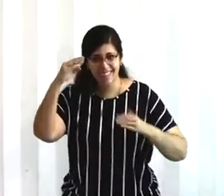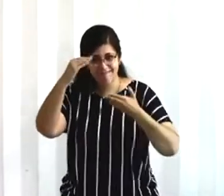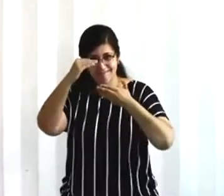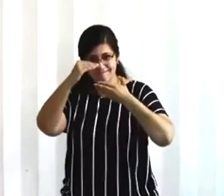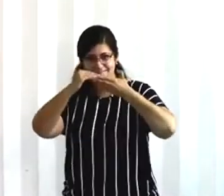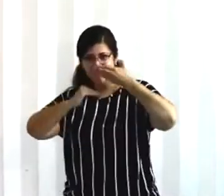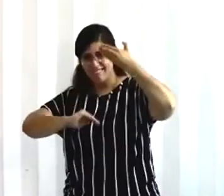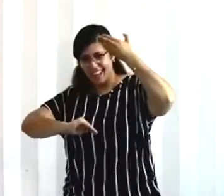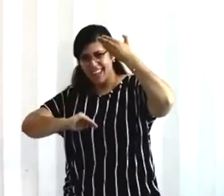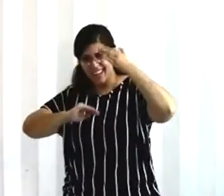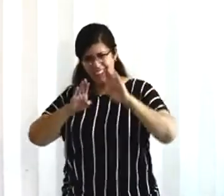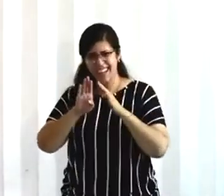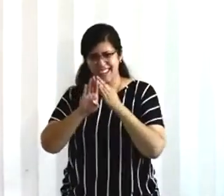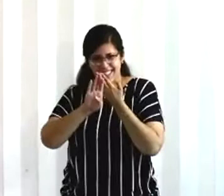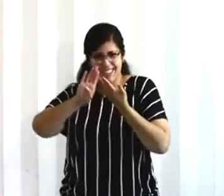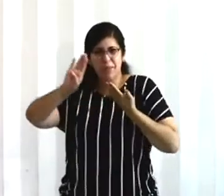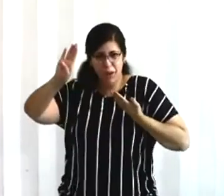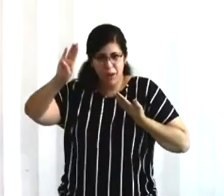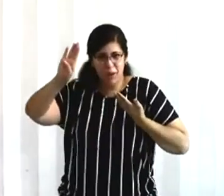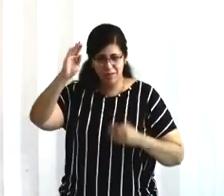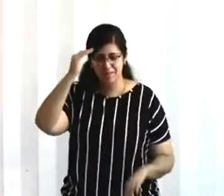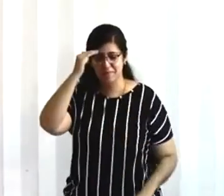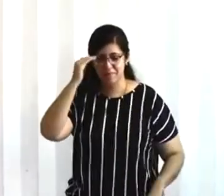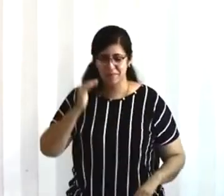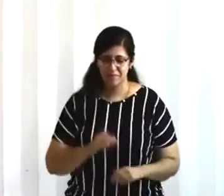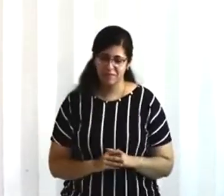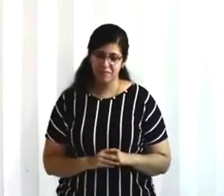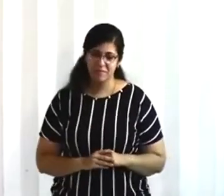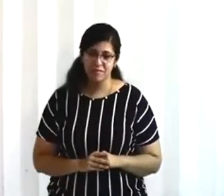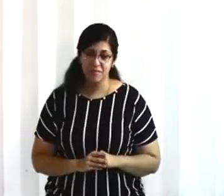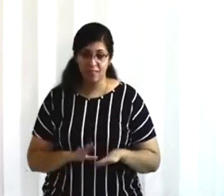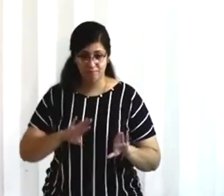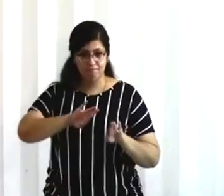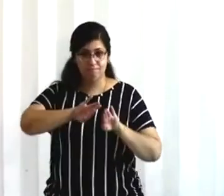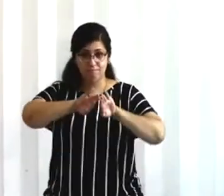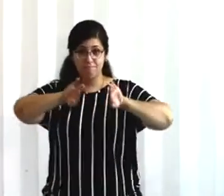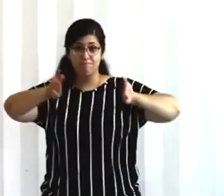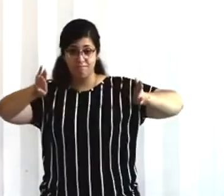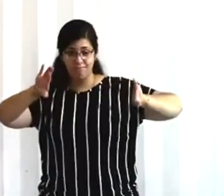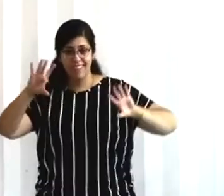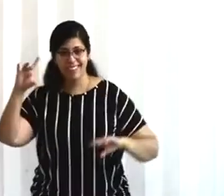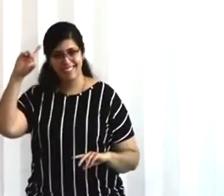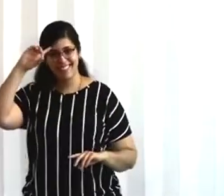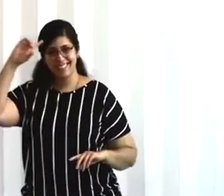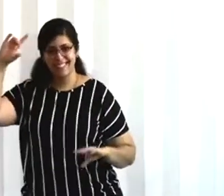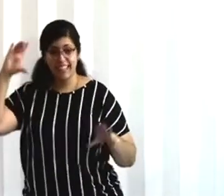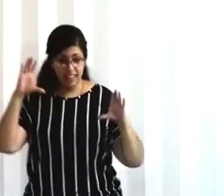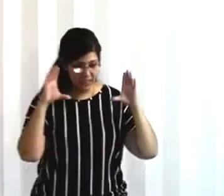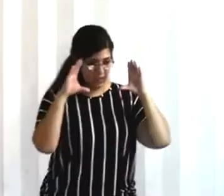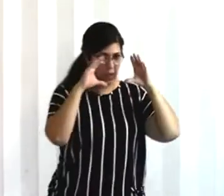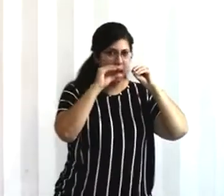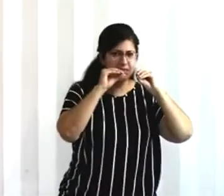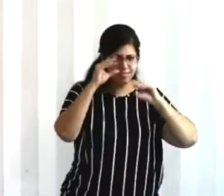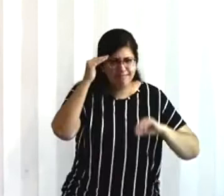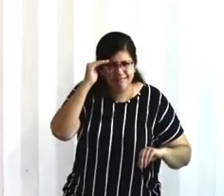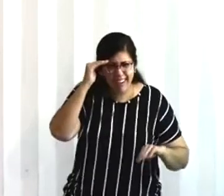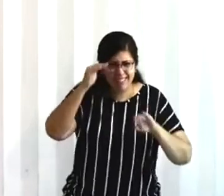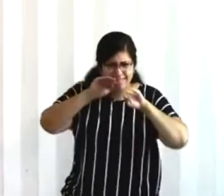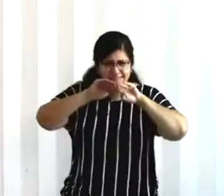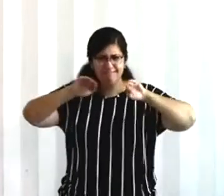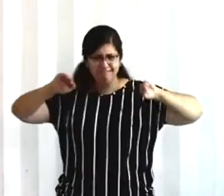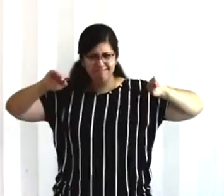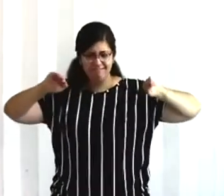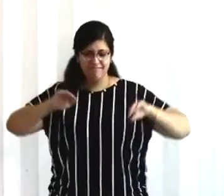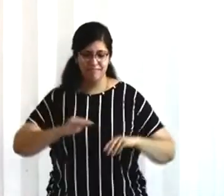o dia da noite. E essa separação se tornou importante, pois essa separação é aquilo que